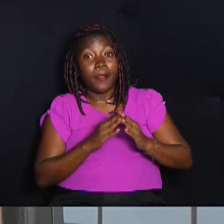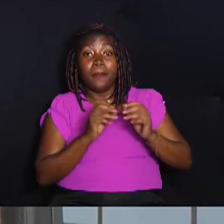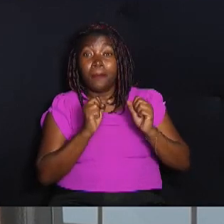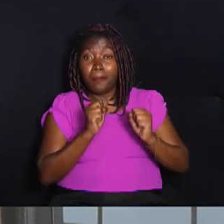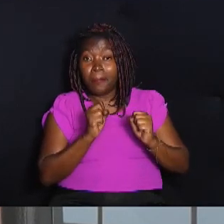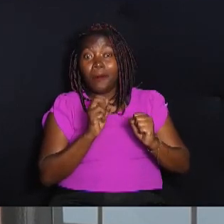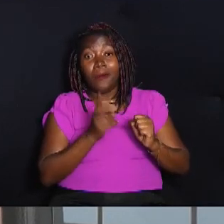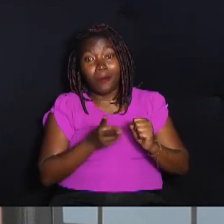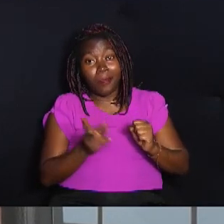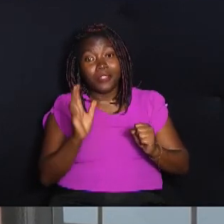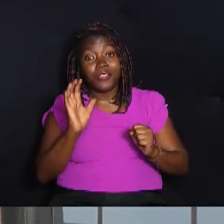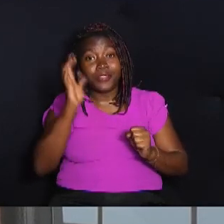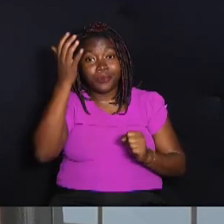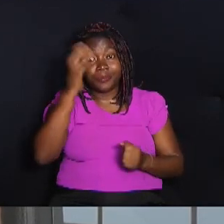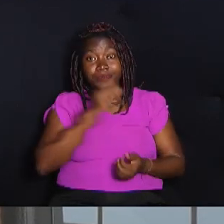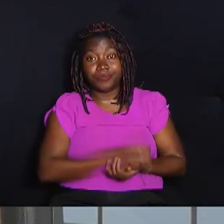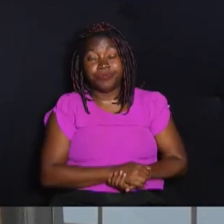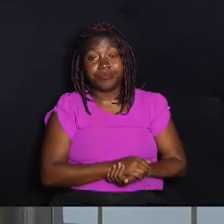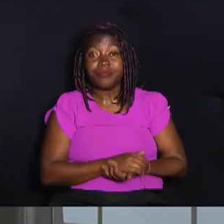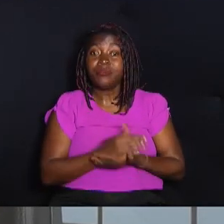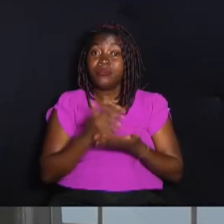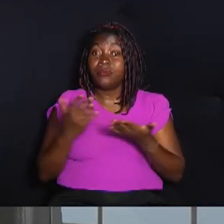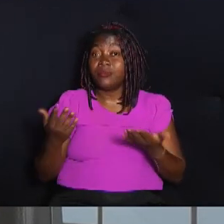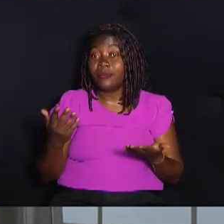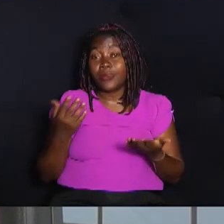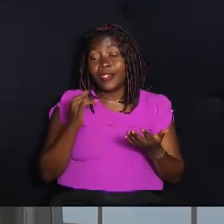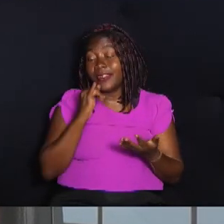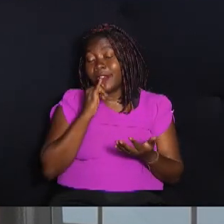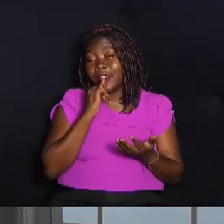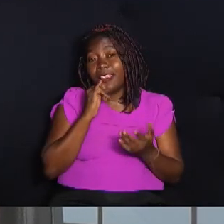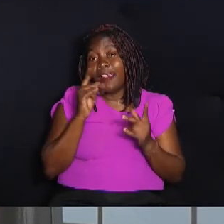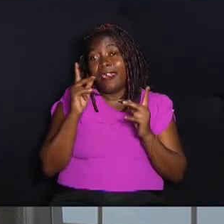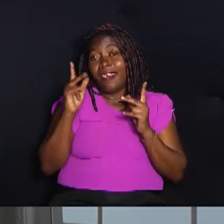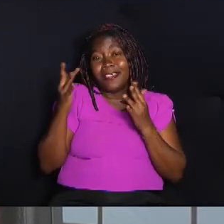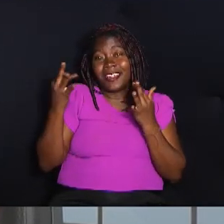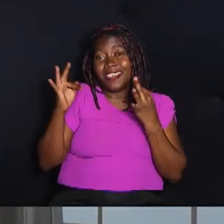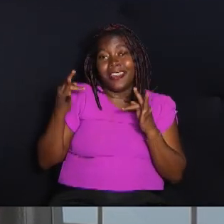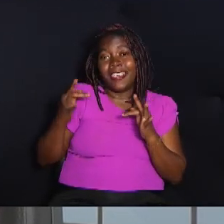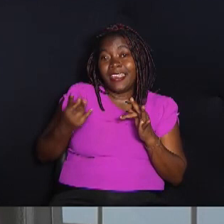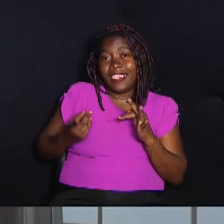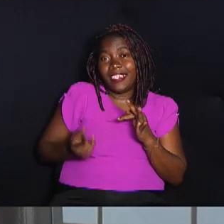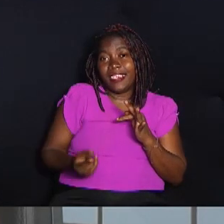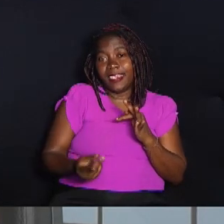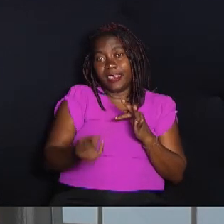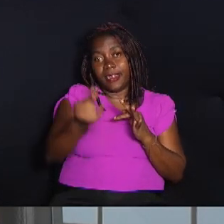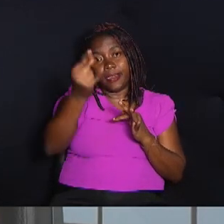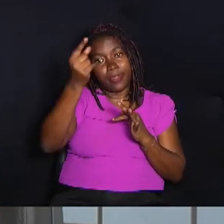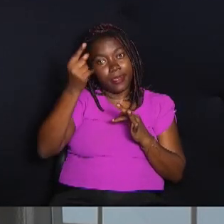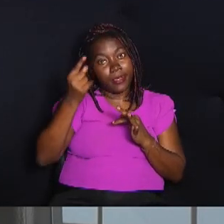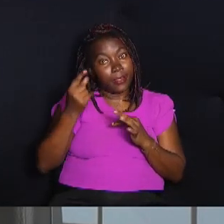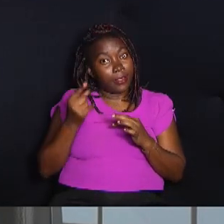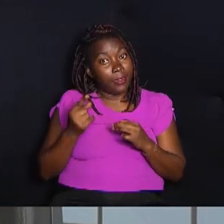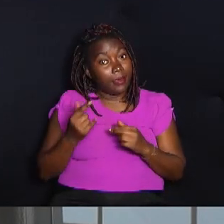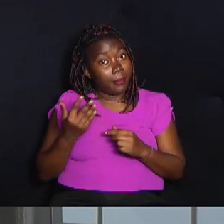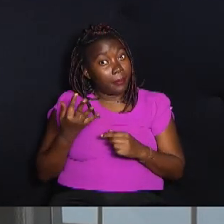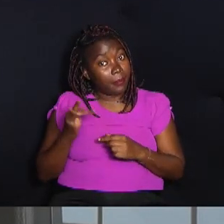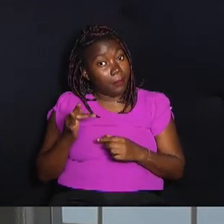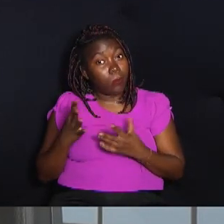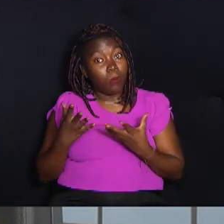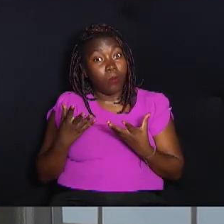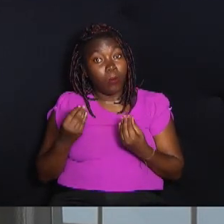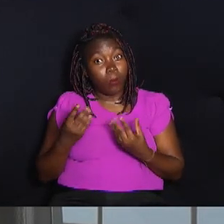continuar acontecendo. Tá. Então, digamos, é um tormento que não tem fim. Isso maltrata